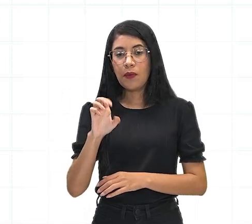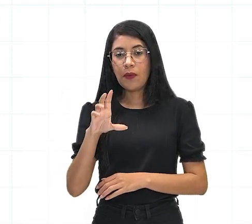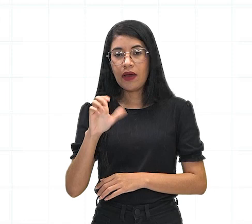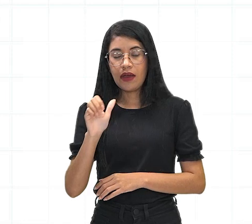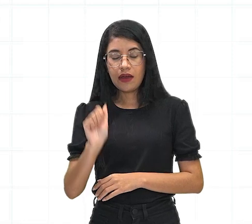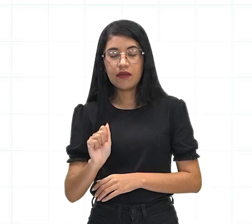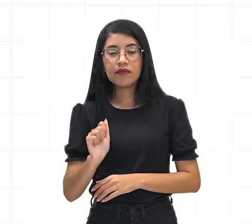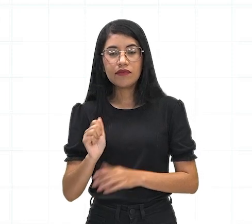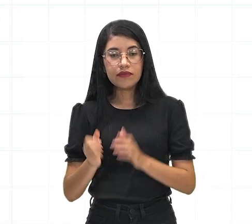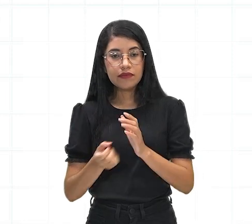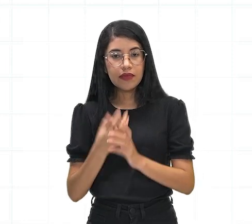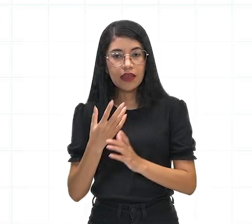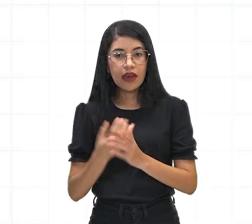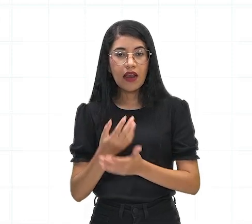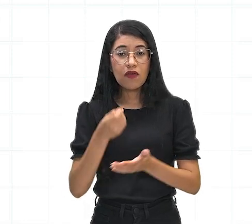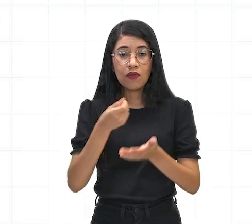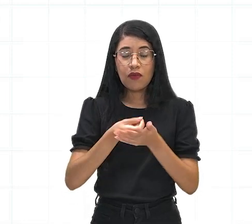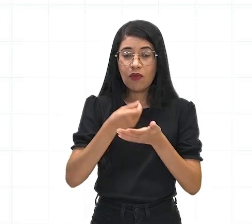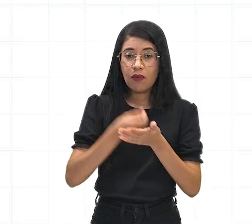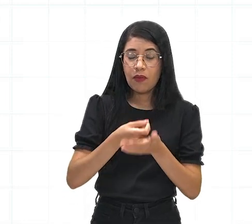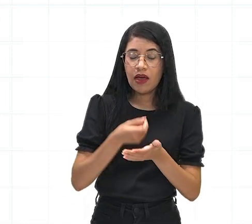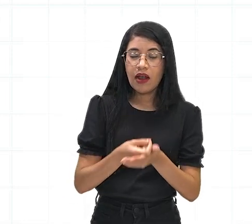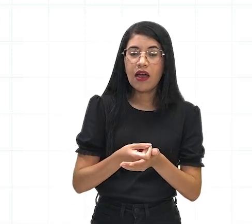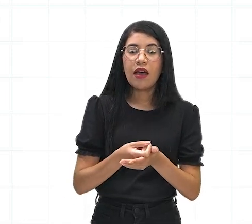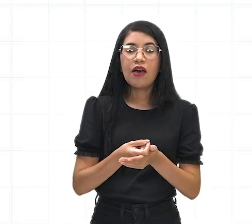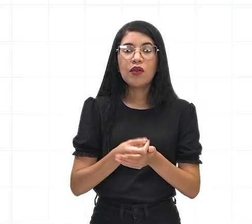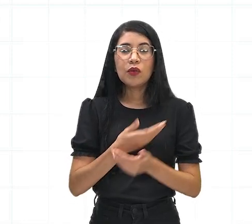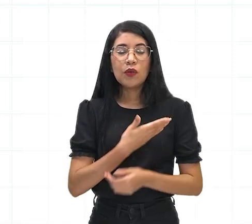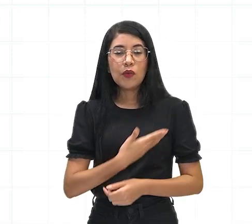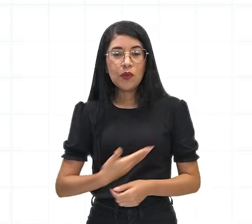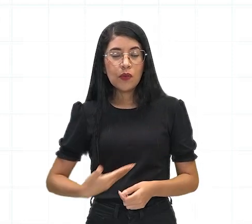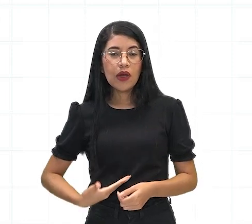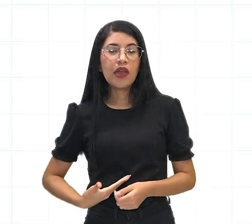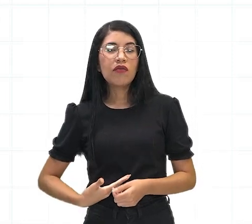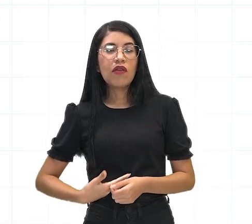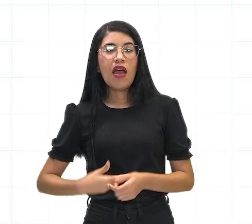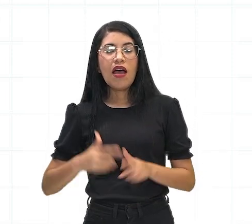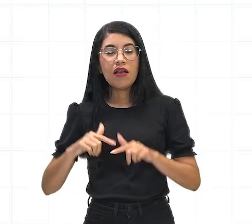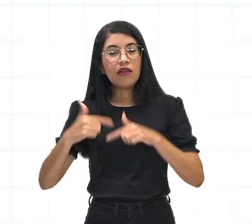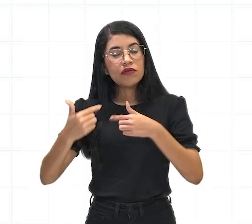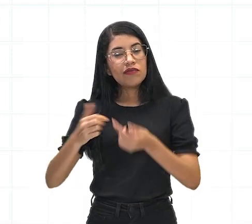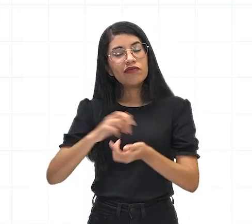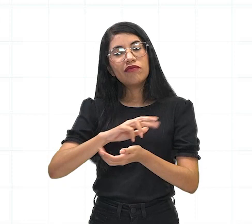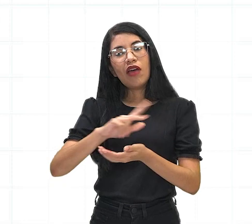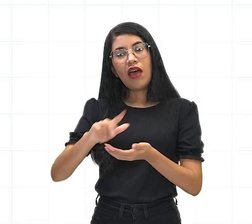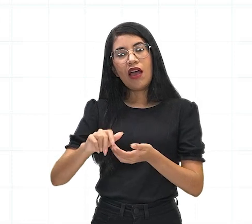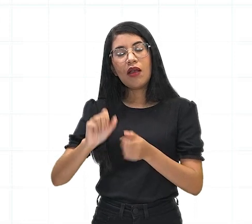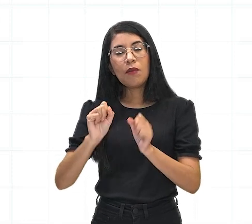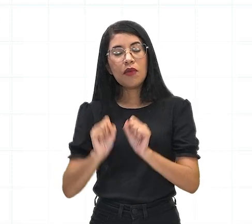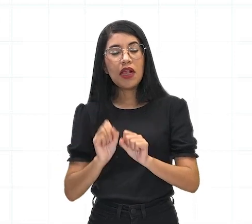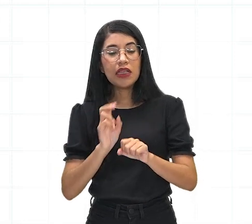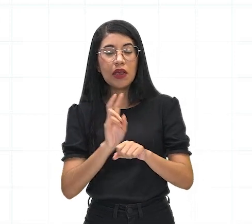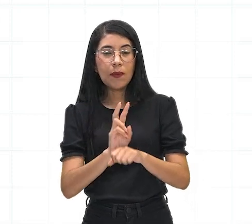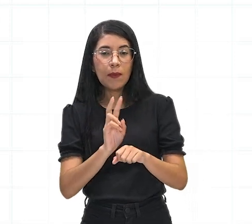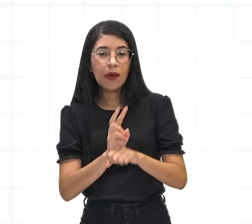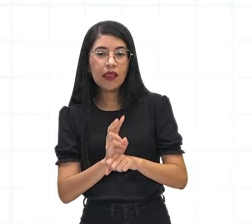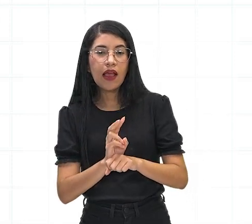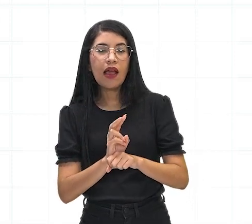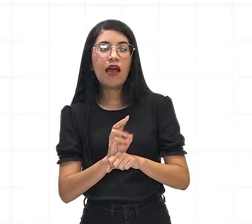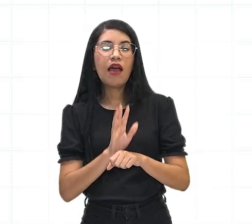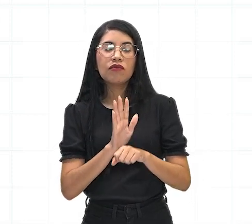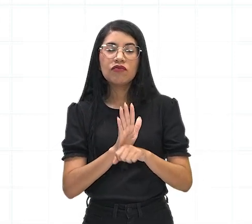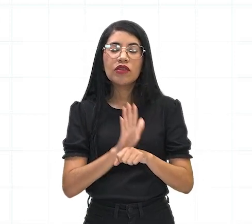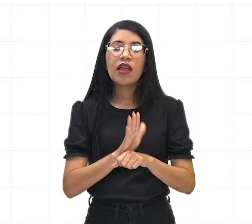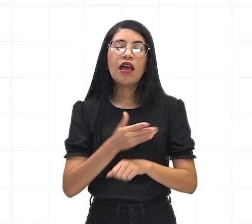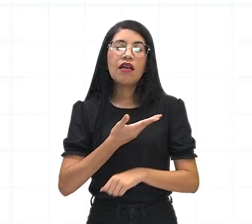foi criado, né, que foi aí cobrado das autoridades, ações governamentais que pudessem amparar as